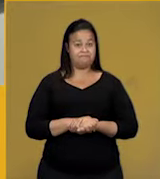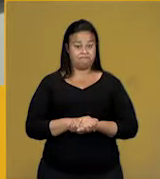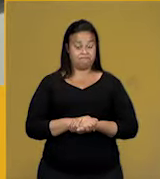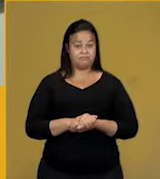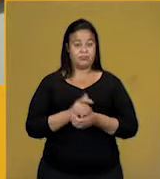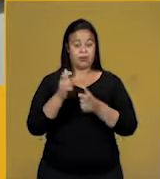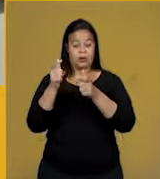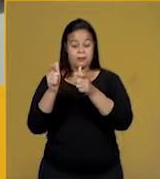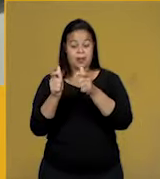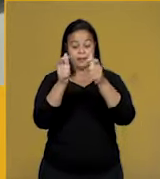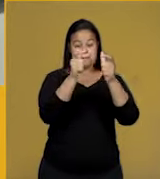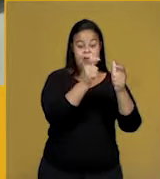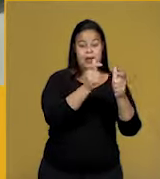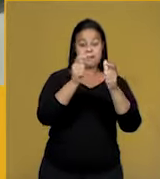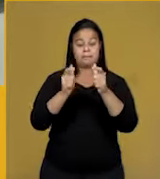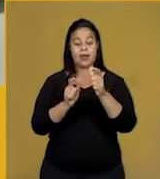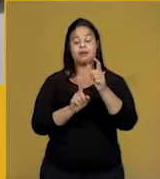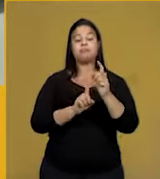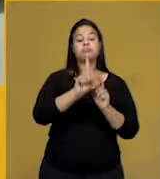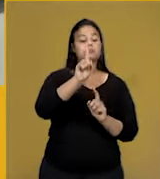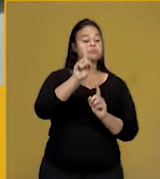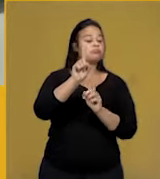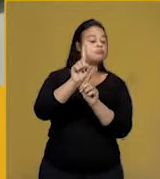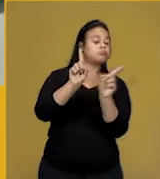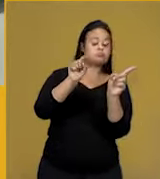as direções.